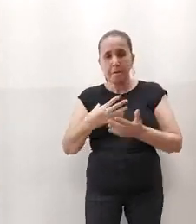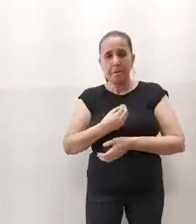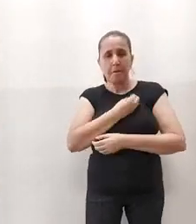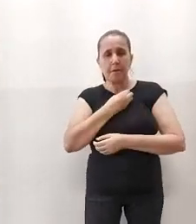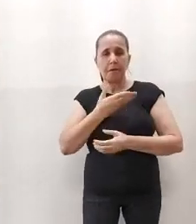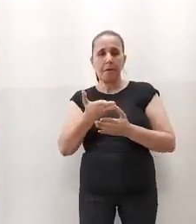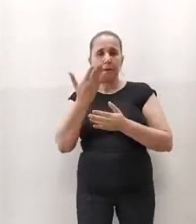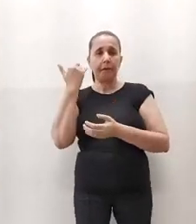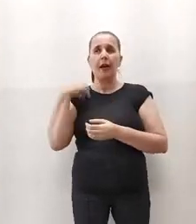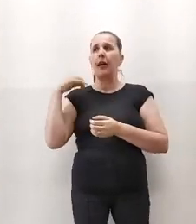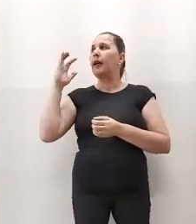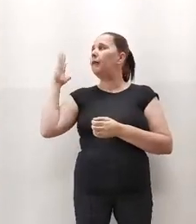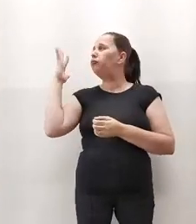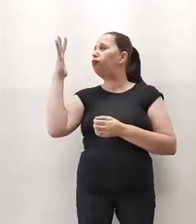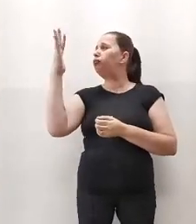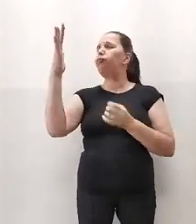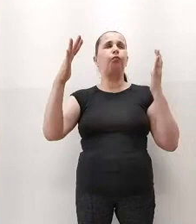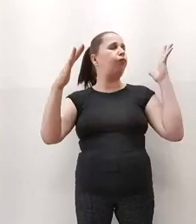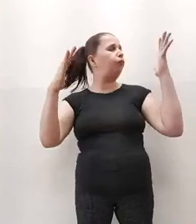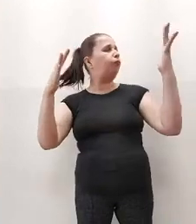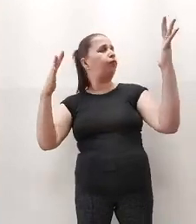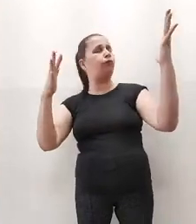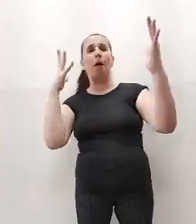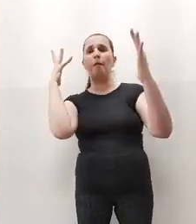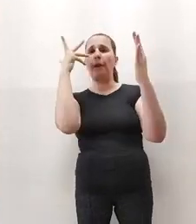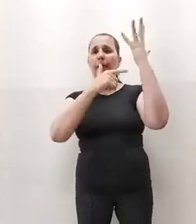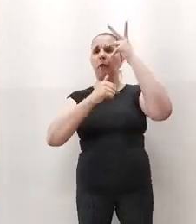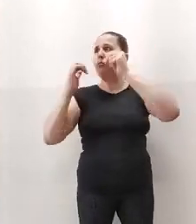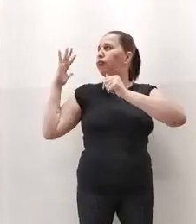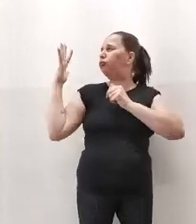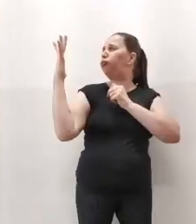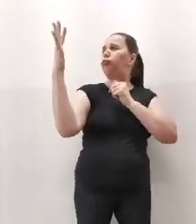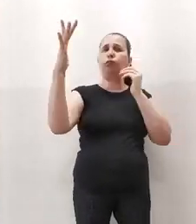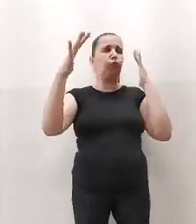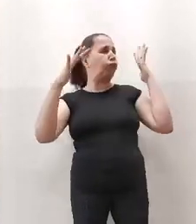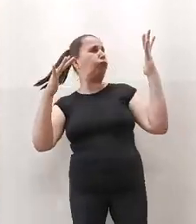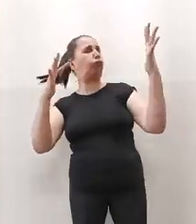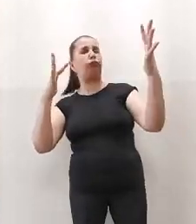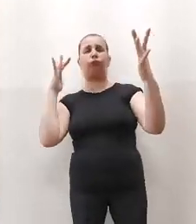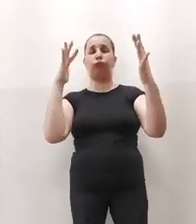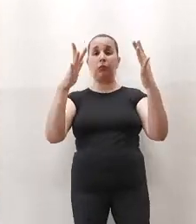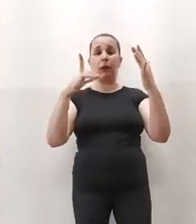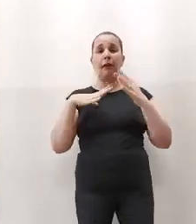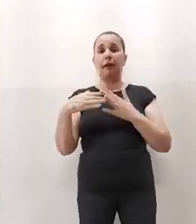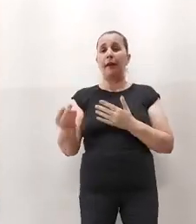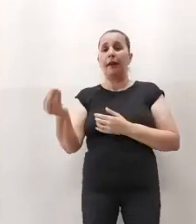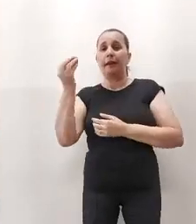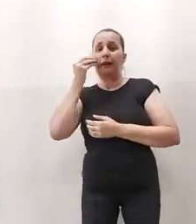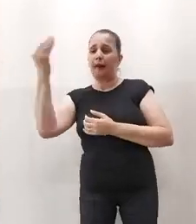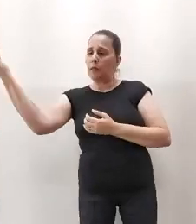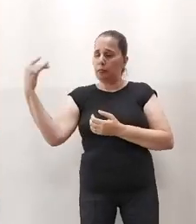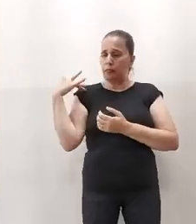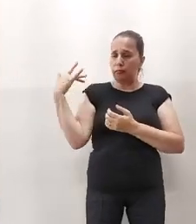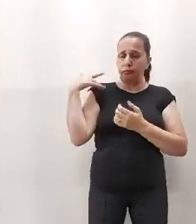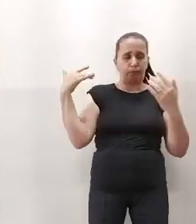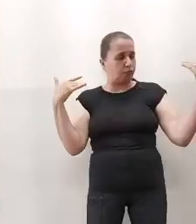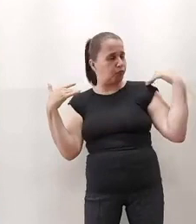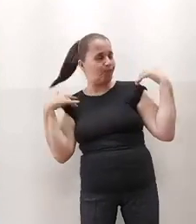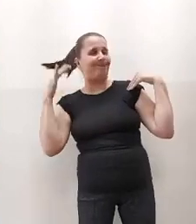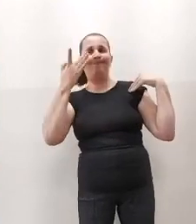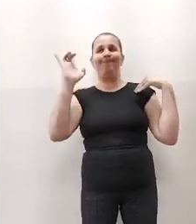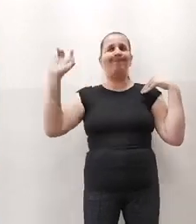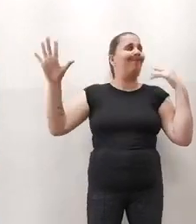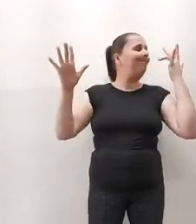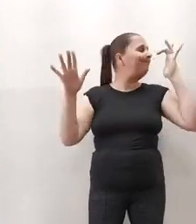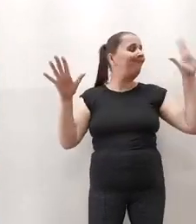e paisagens maravilhosas estão passando, gentes novas para você conversar, estão ali vindo, tentando conversar com você, você evita, e